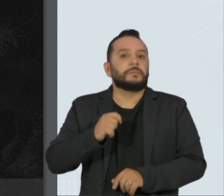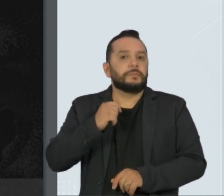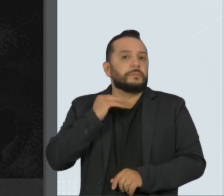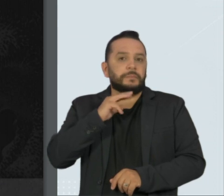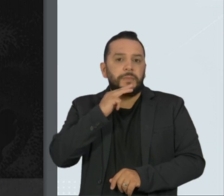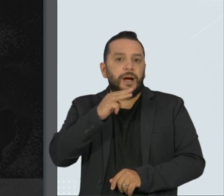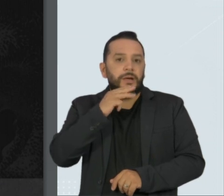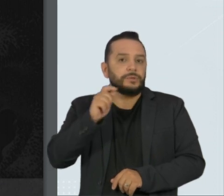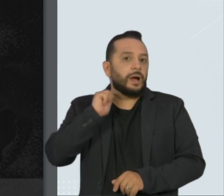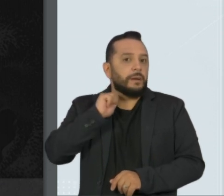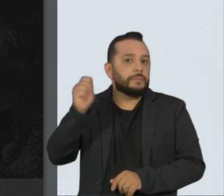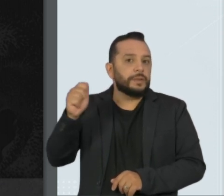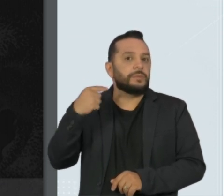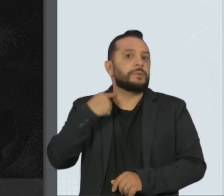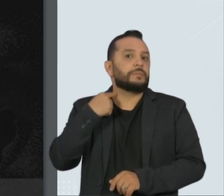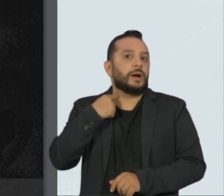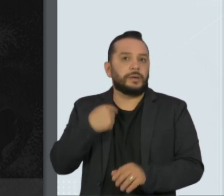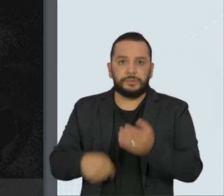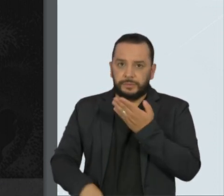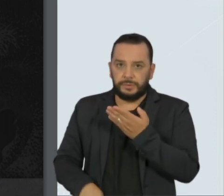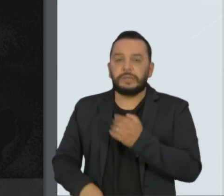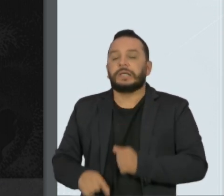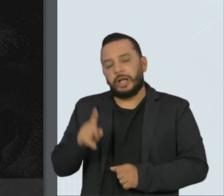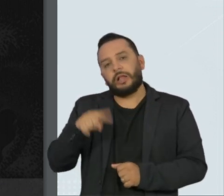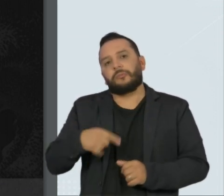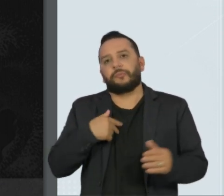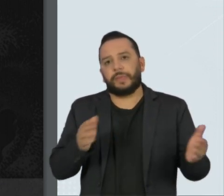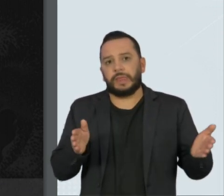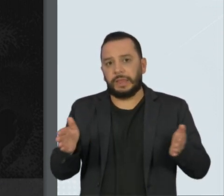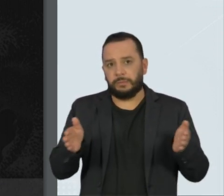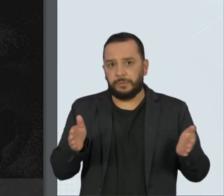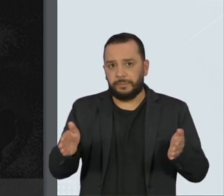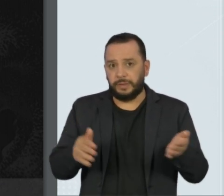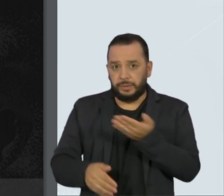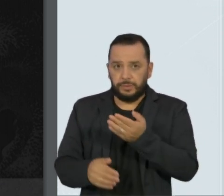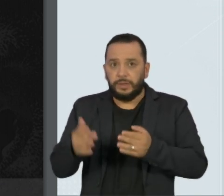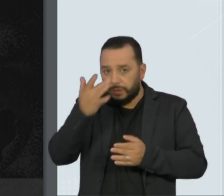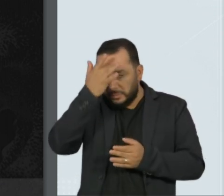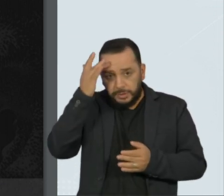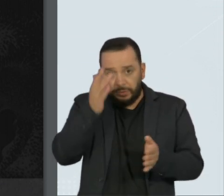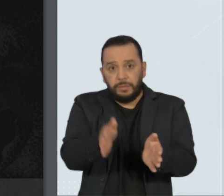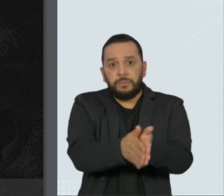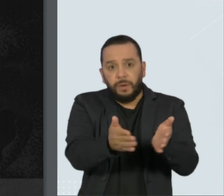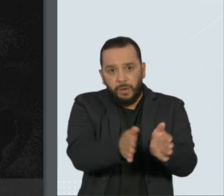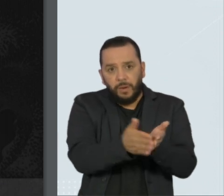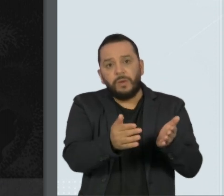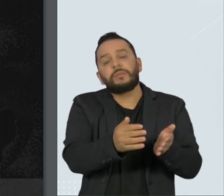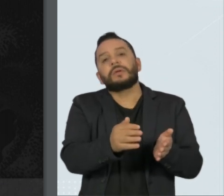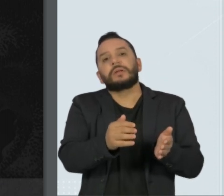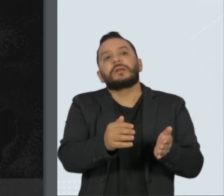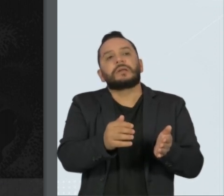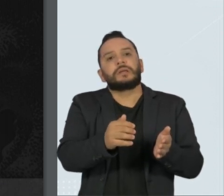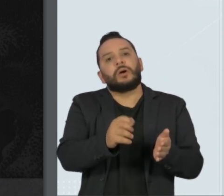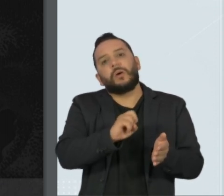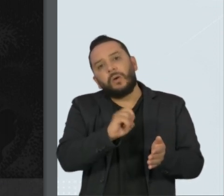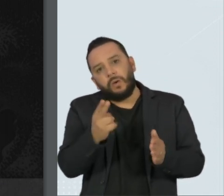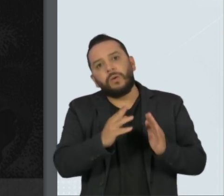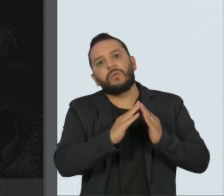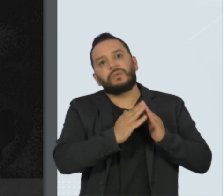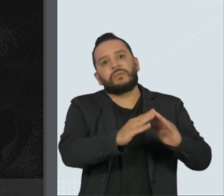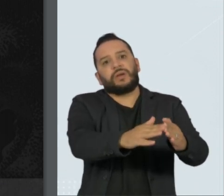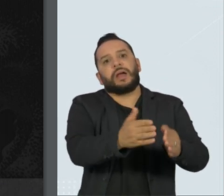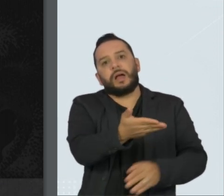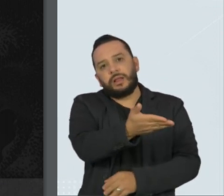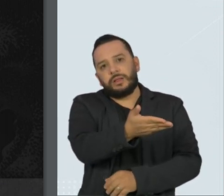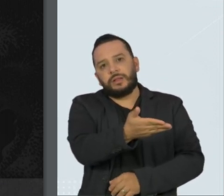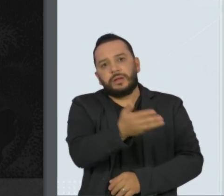o alvo do momento da infecção. Lá está na periferia, lá onde estão as